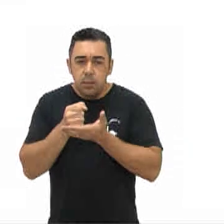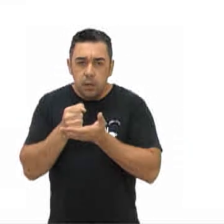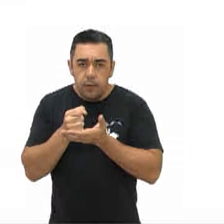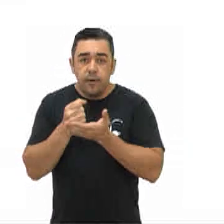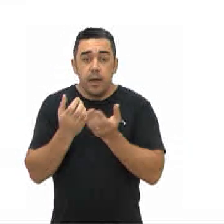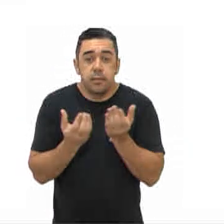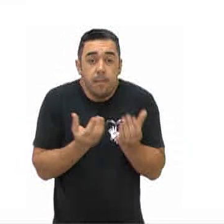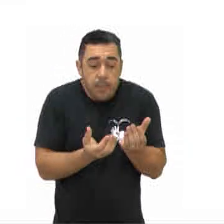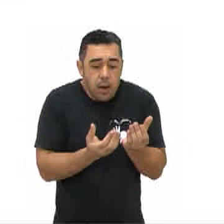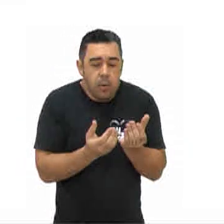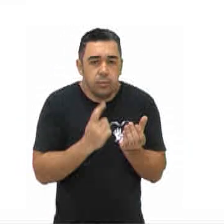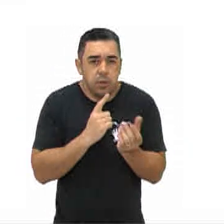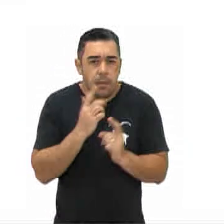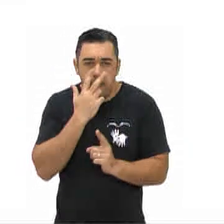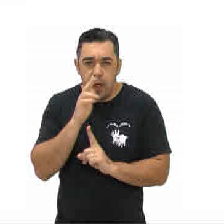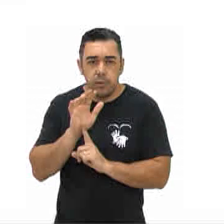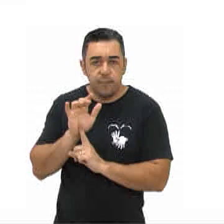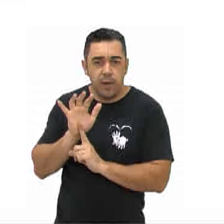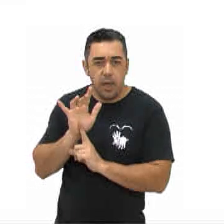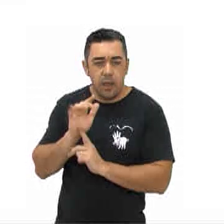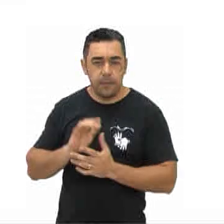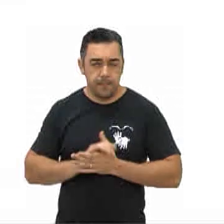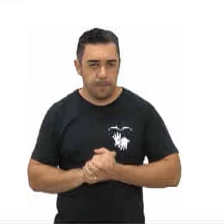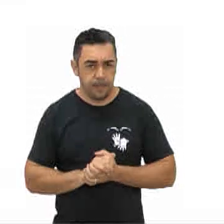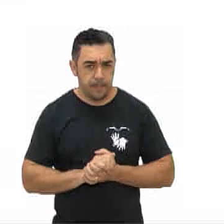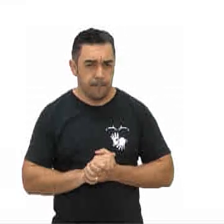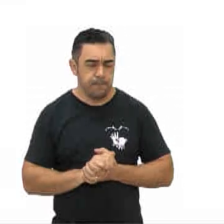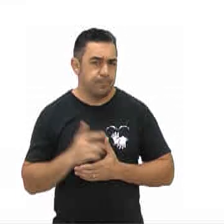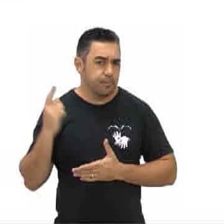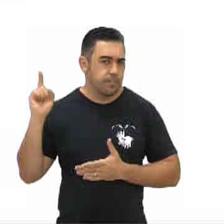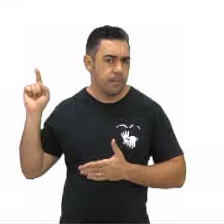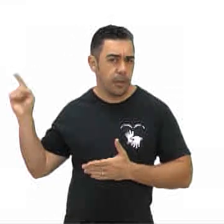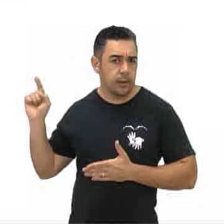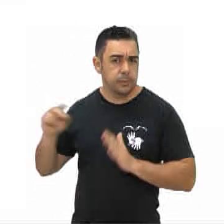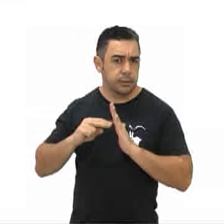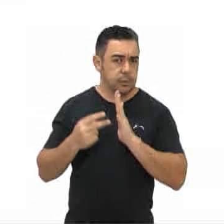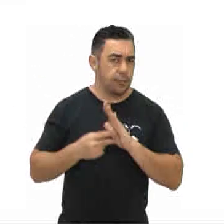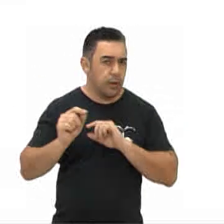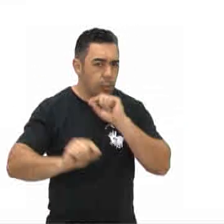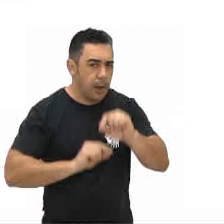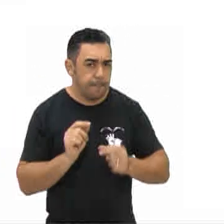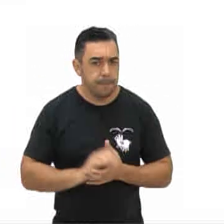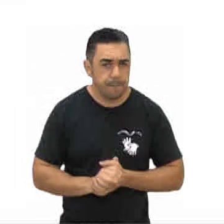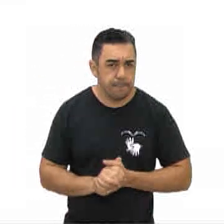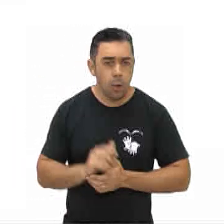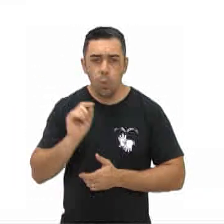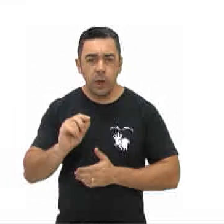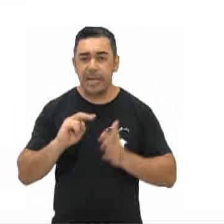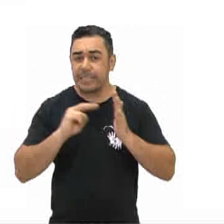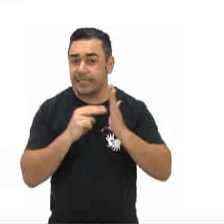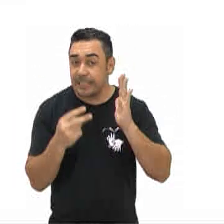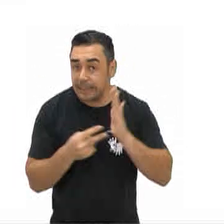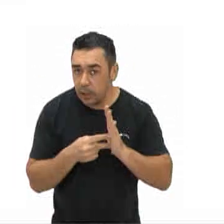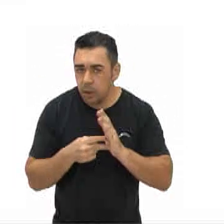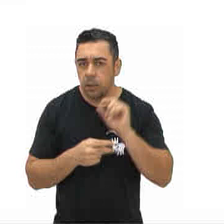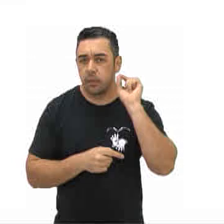nas mãos a chama de uma vela. O comando indica o seguinte: o que